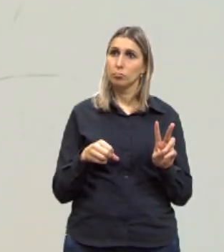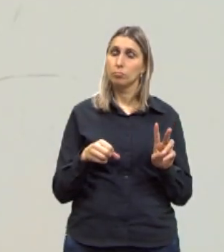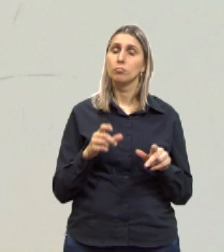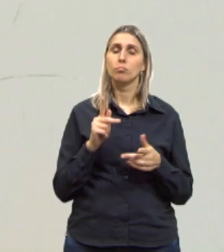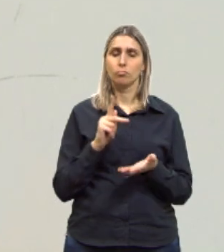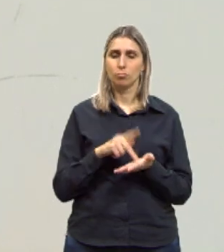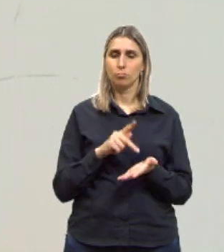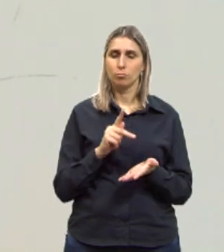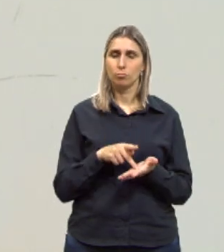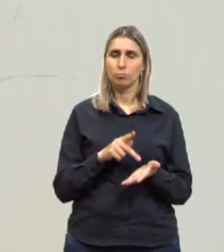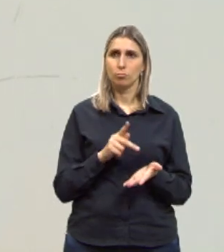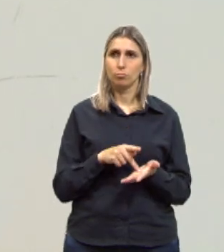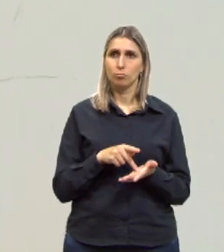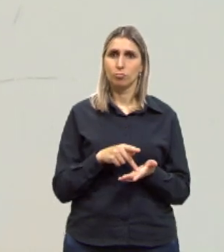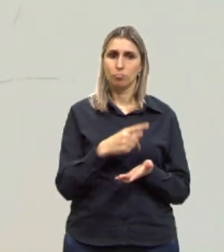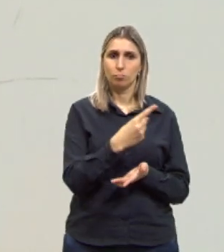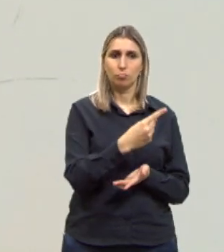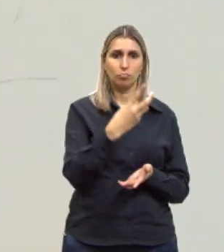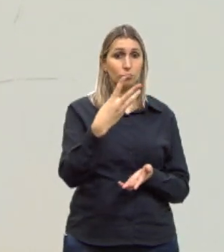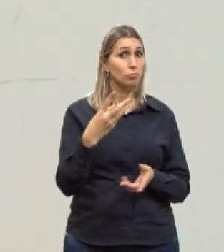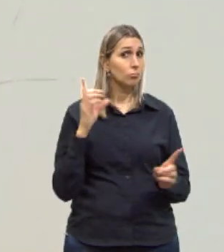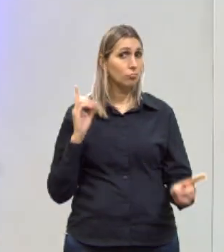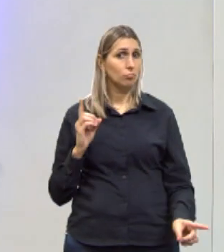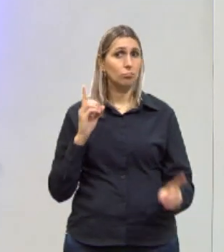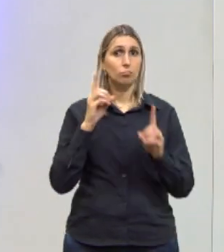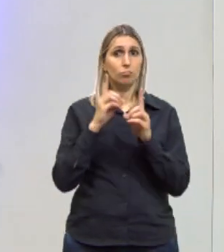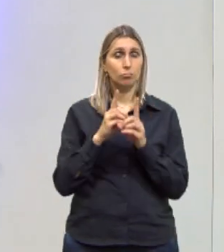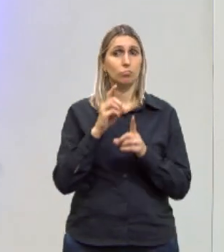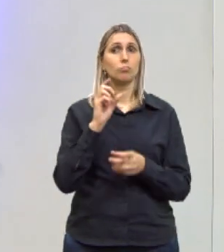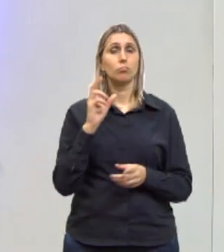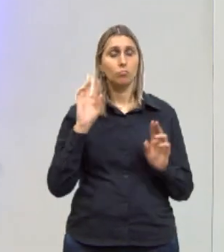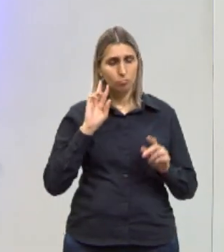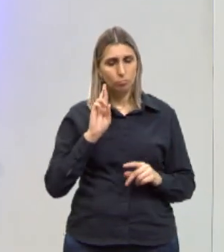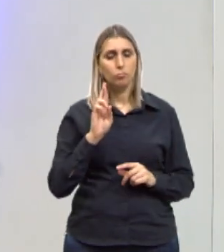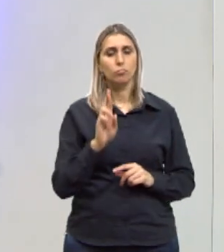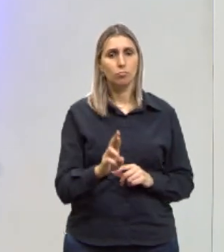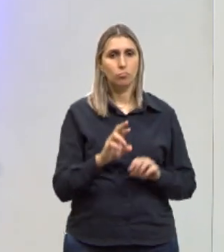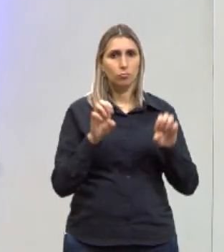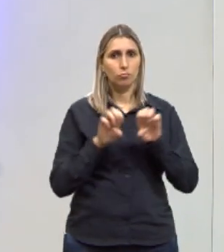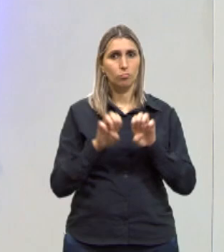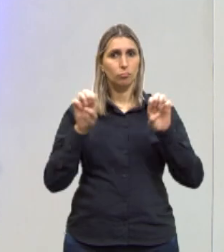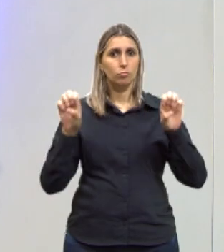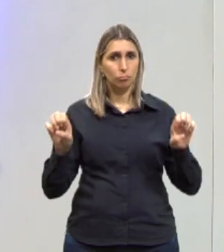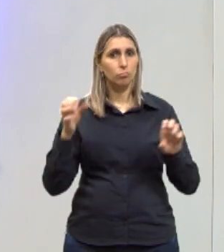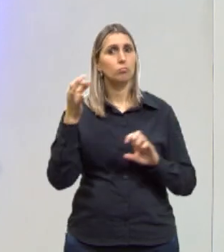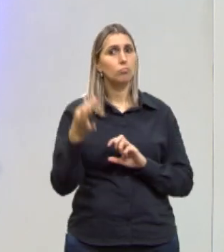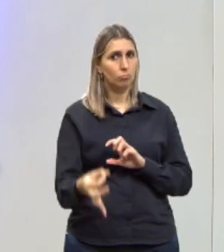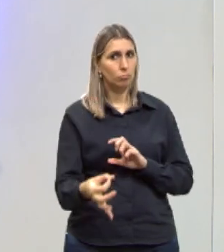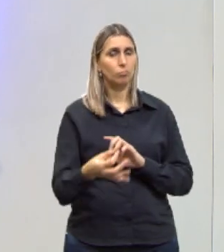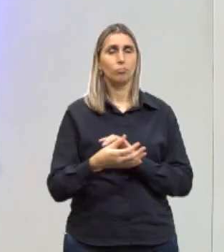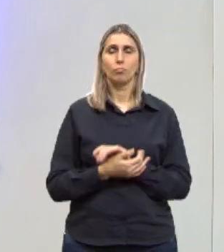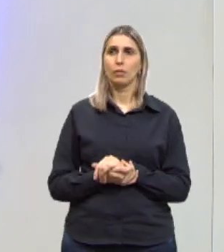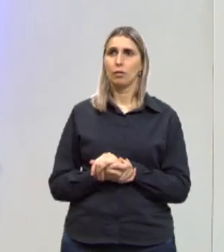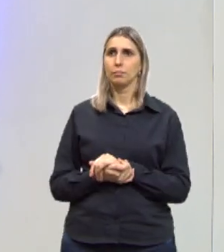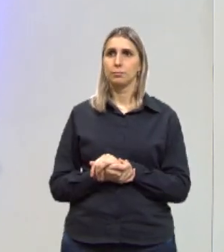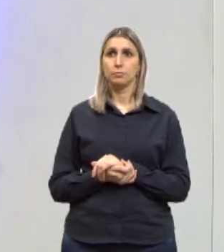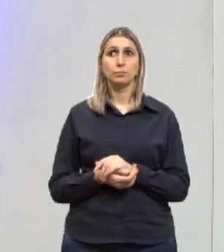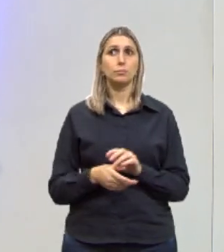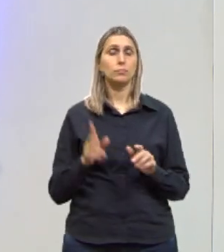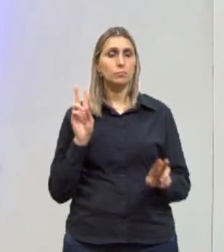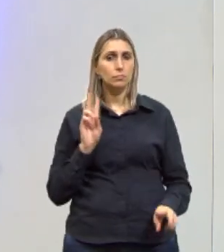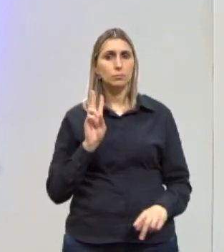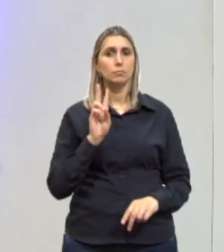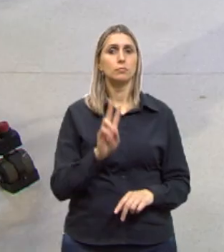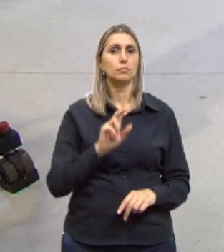é verdade. Então, aquele 13 que nós achamos é a solução da equação, certo? Agora eu tenho que